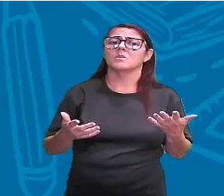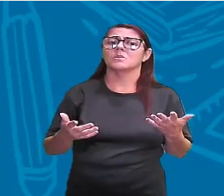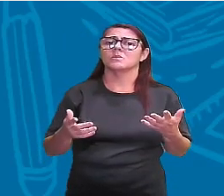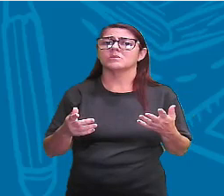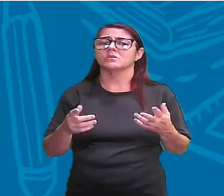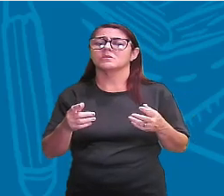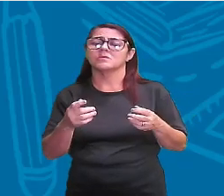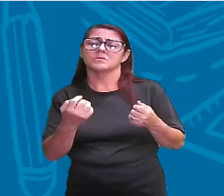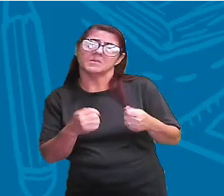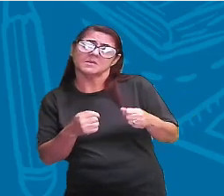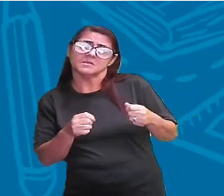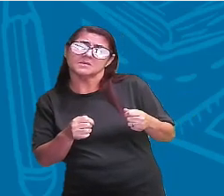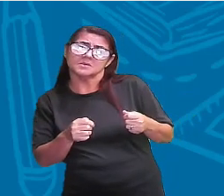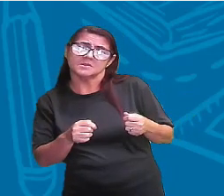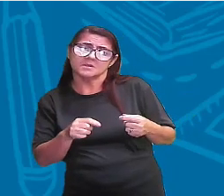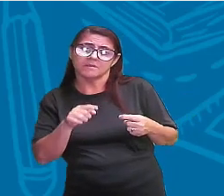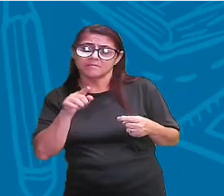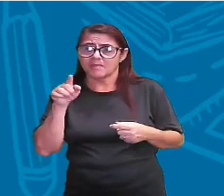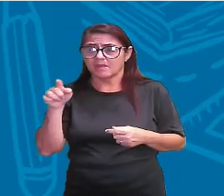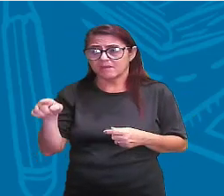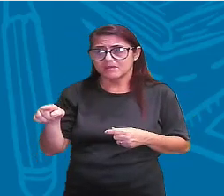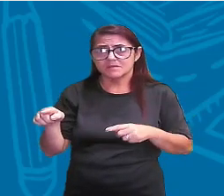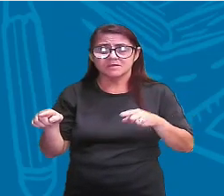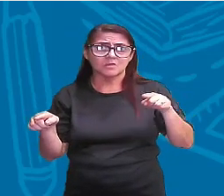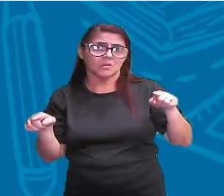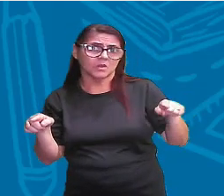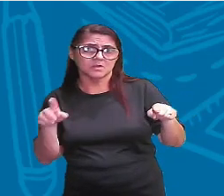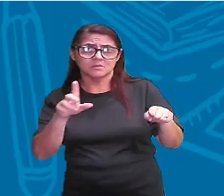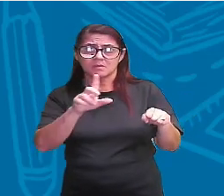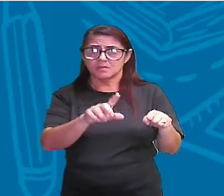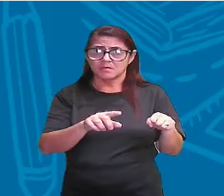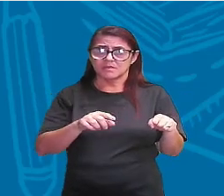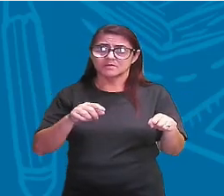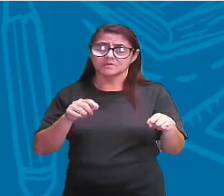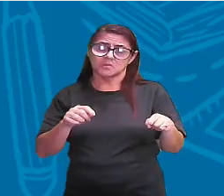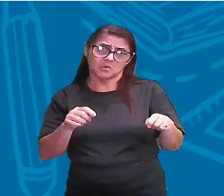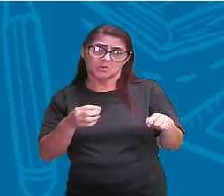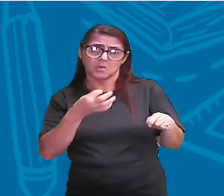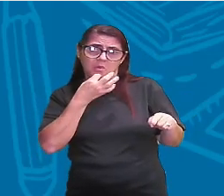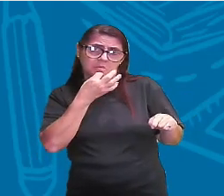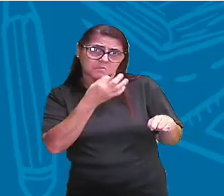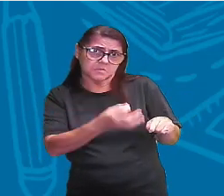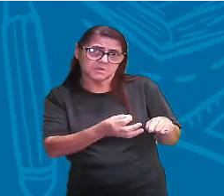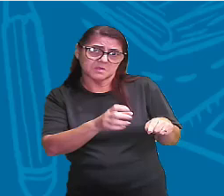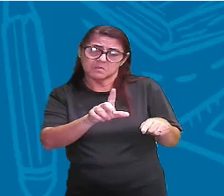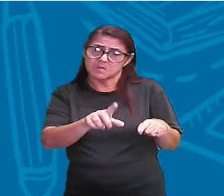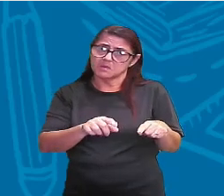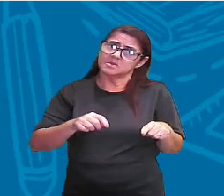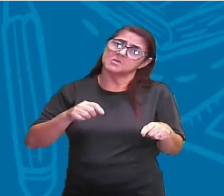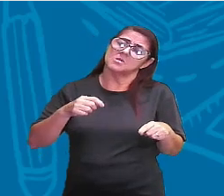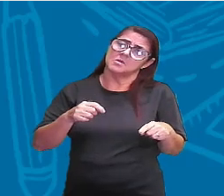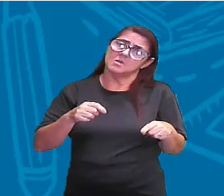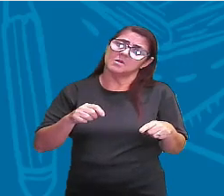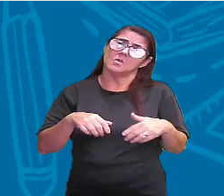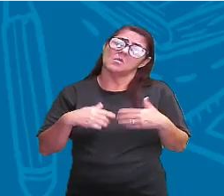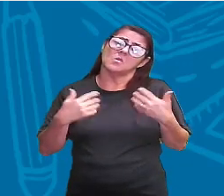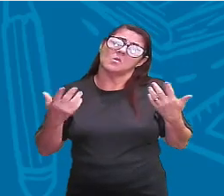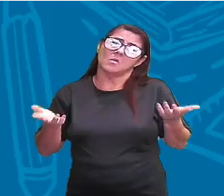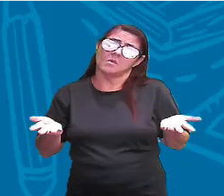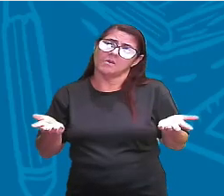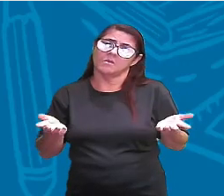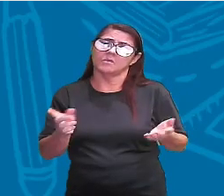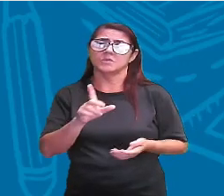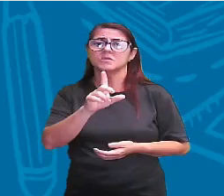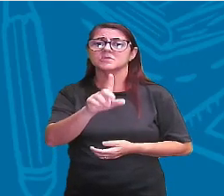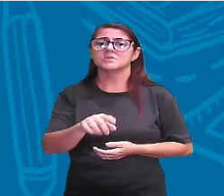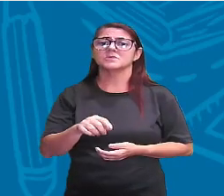ou aquele? Então, esse which é mais para escolha. Quando eu tenho aí a opção de escolher, eu vou utilizar o which, tá?